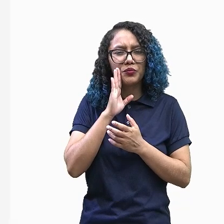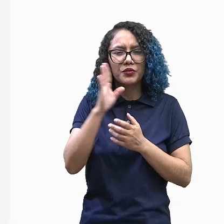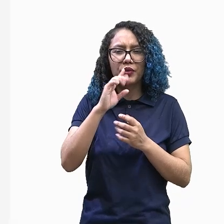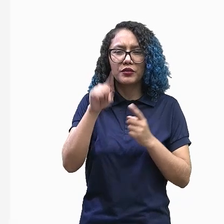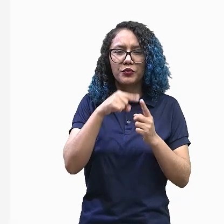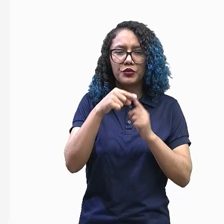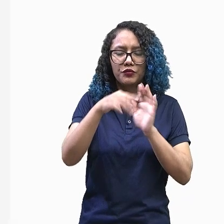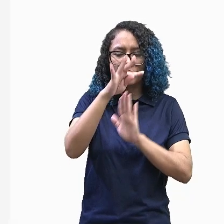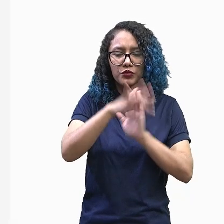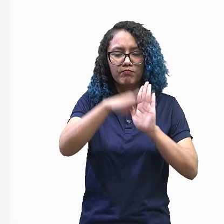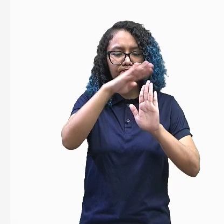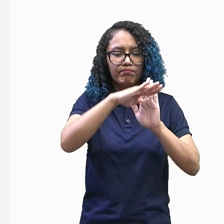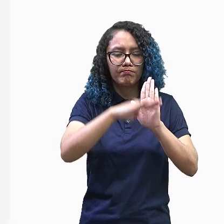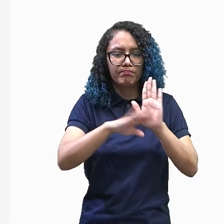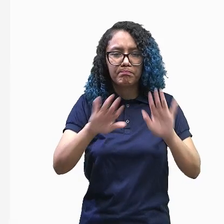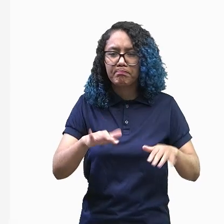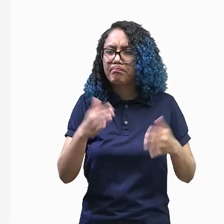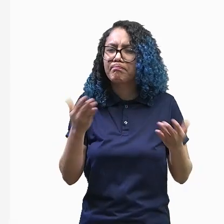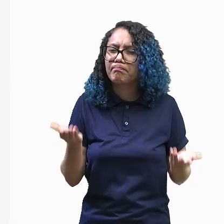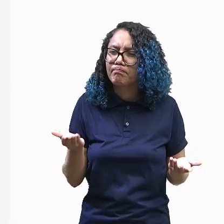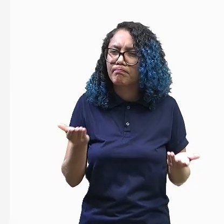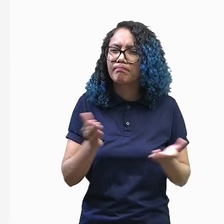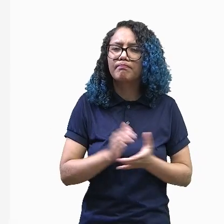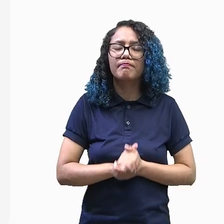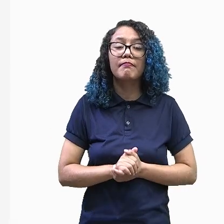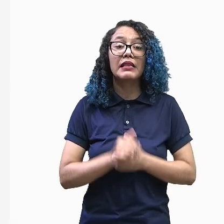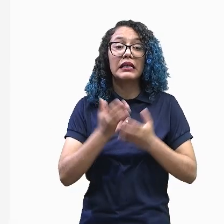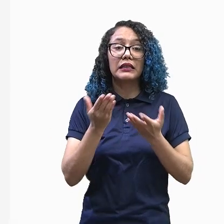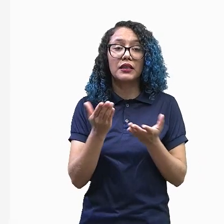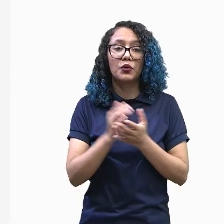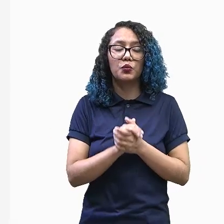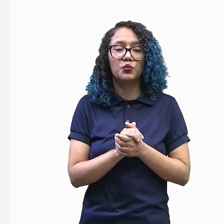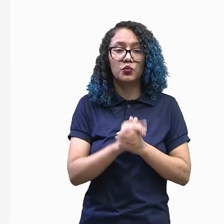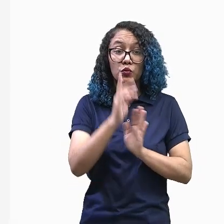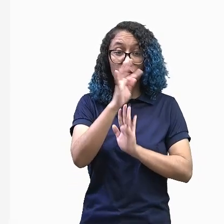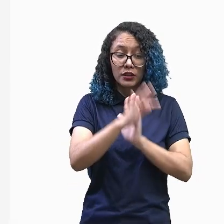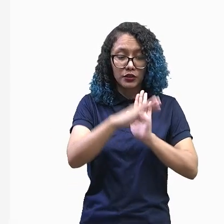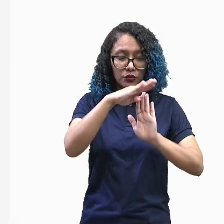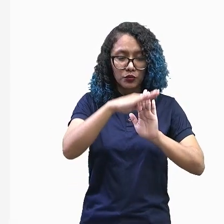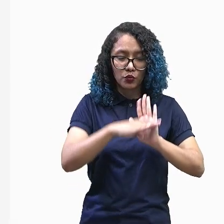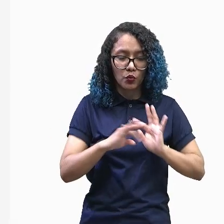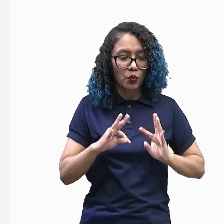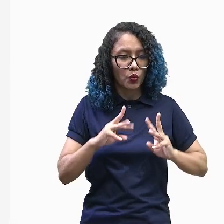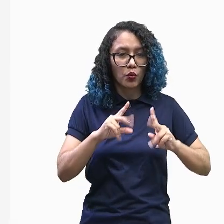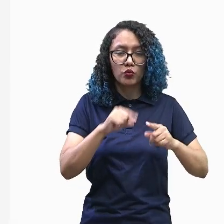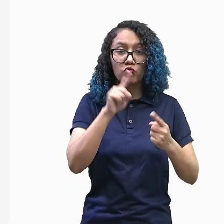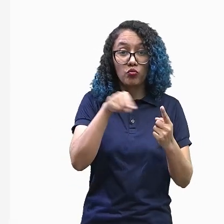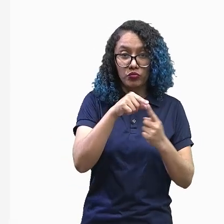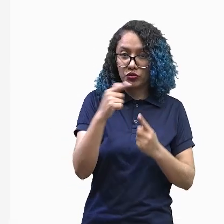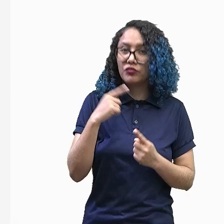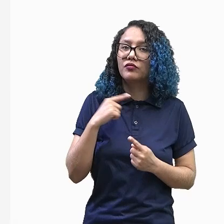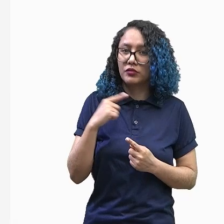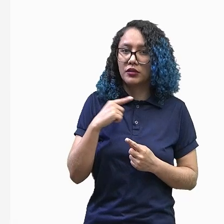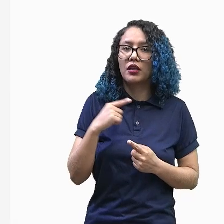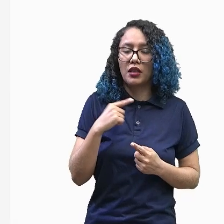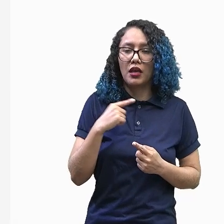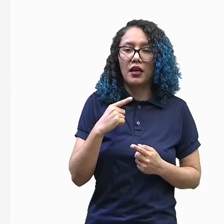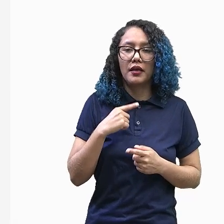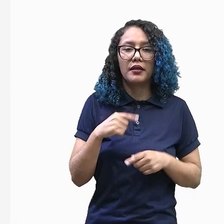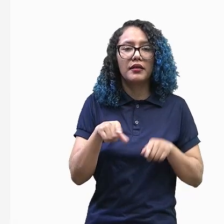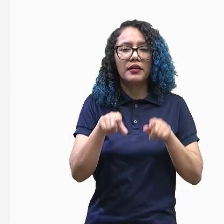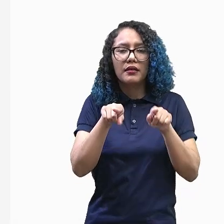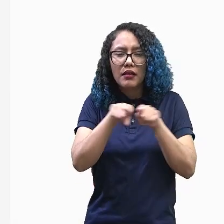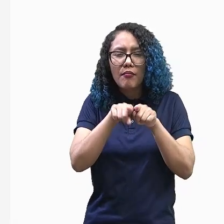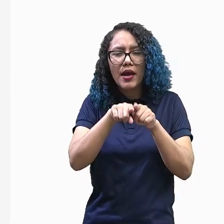textos normativos. Então, observe que todos os textos normativos, eles têm o quê? Um objetivo. Eles são escritos,